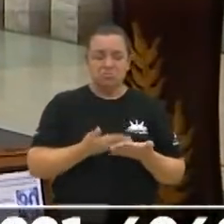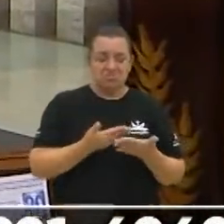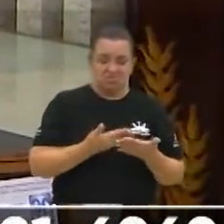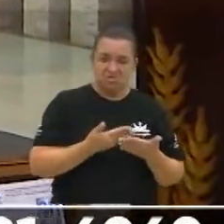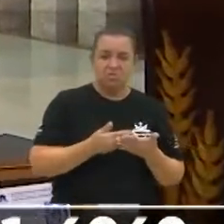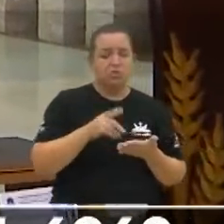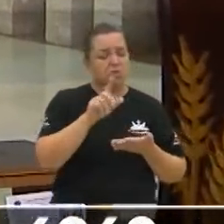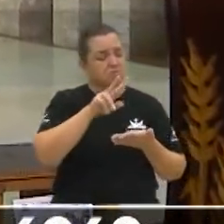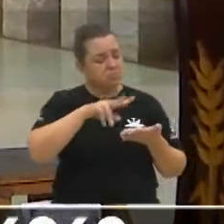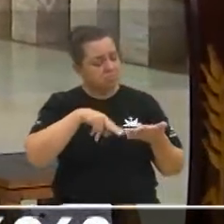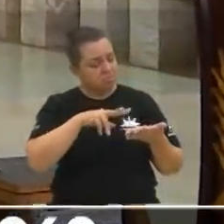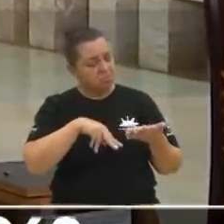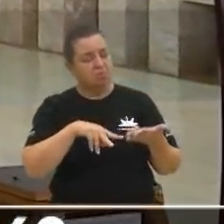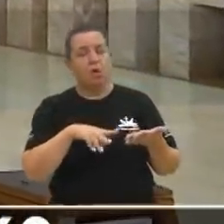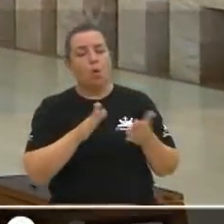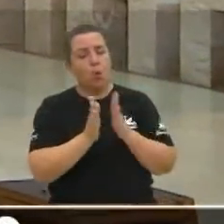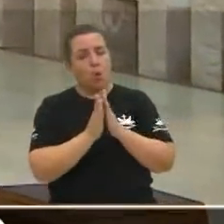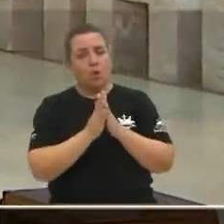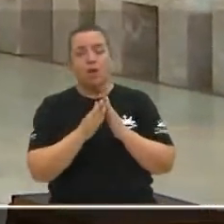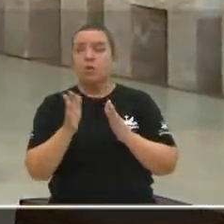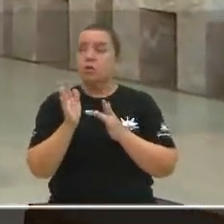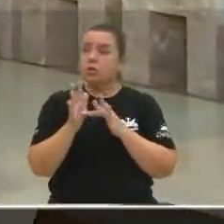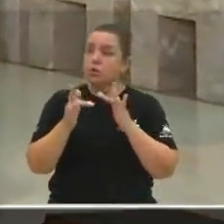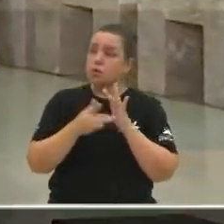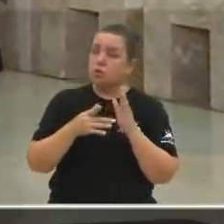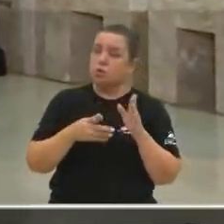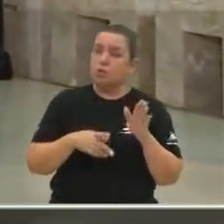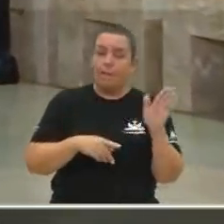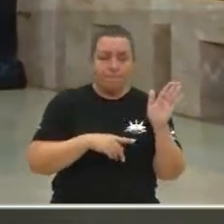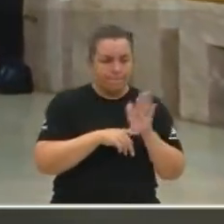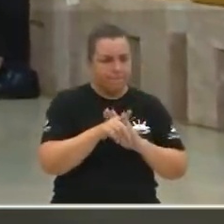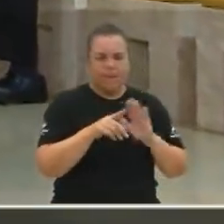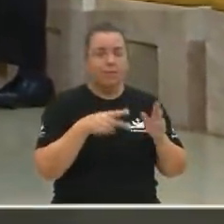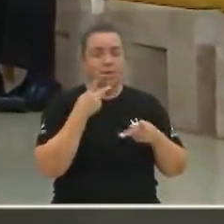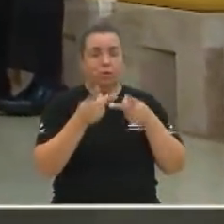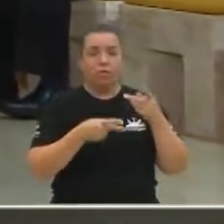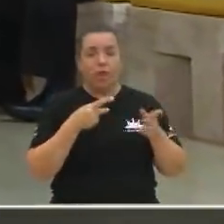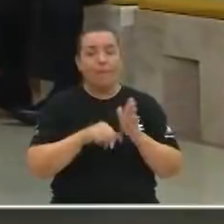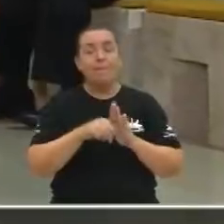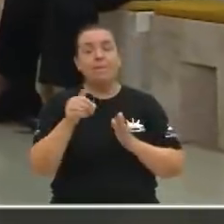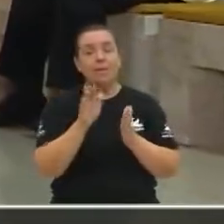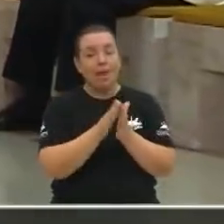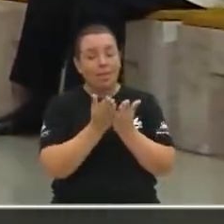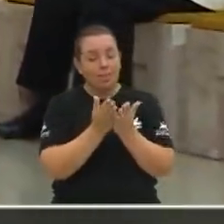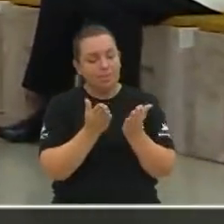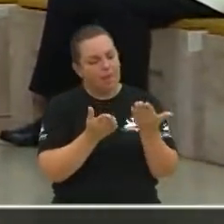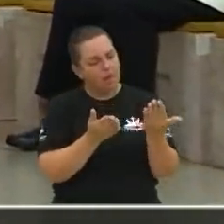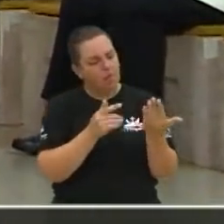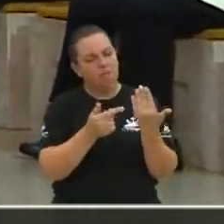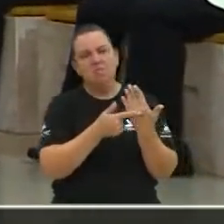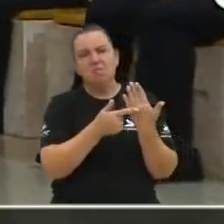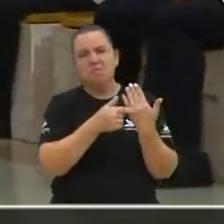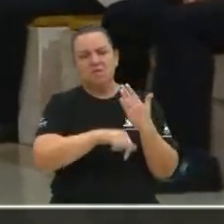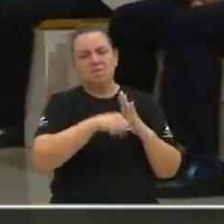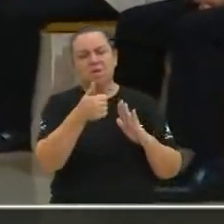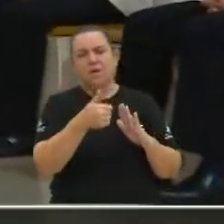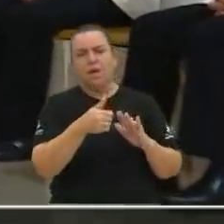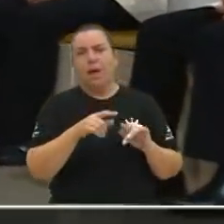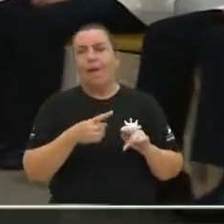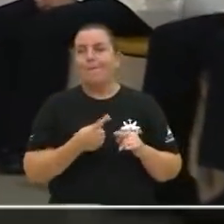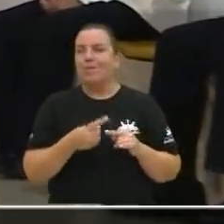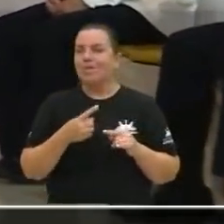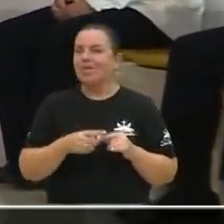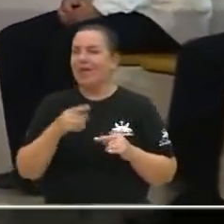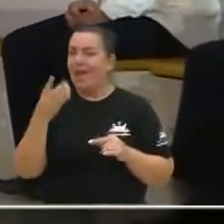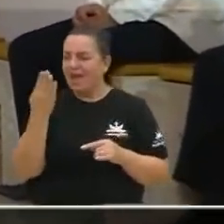minha leitura Orante Jesus devia falar primeira tábua Mas por que que ele falou a segunda é porque ninguém